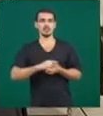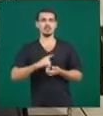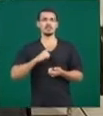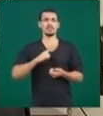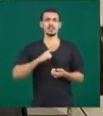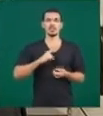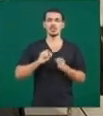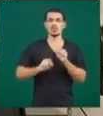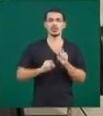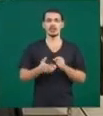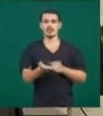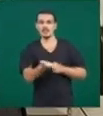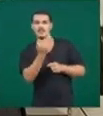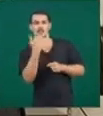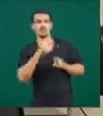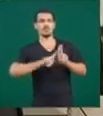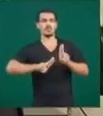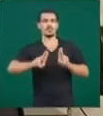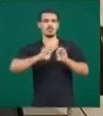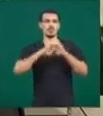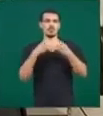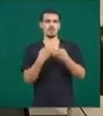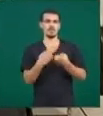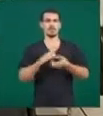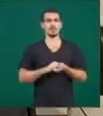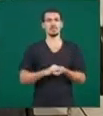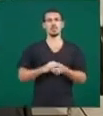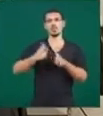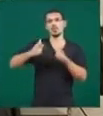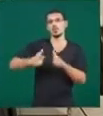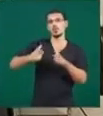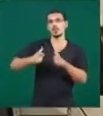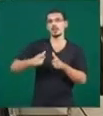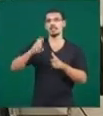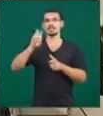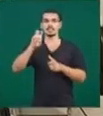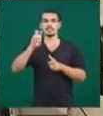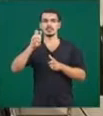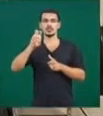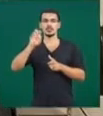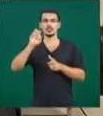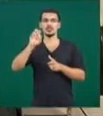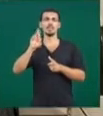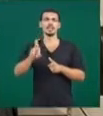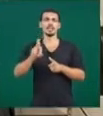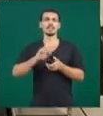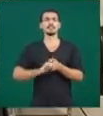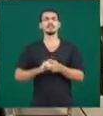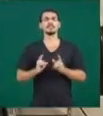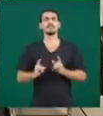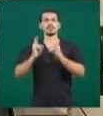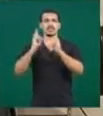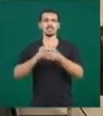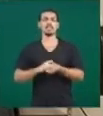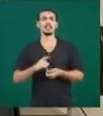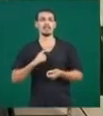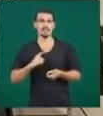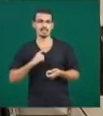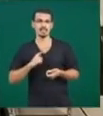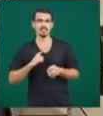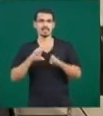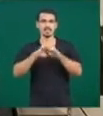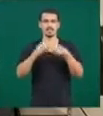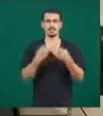UFO, onde o pessoal vai vir conhecer a universidade, lá no bloco 5R, nós estaremos aí participando desse evento, e ele terá